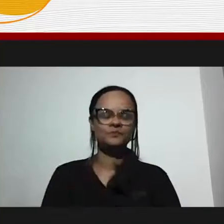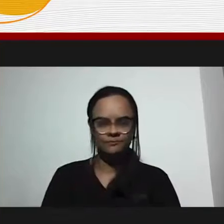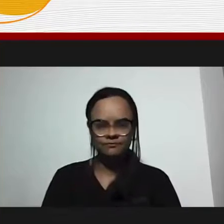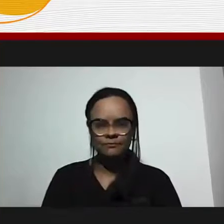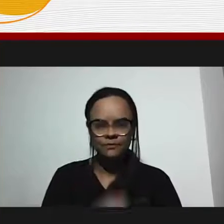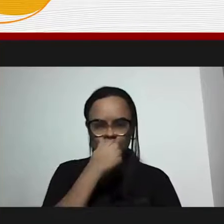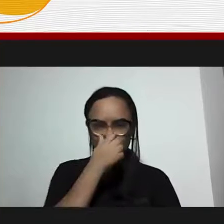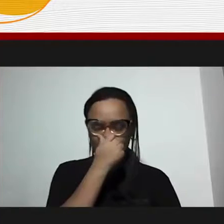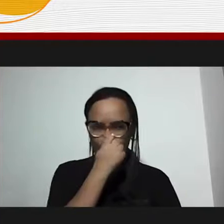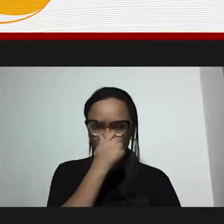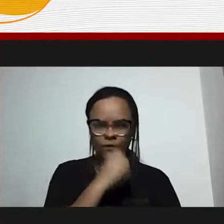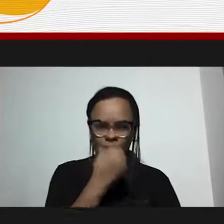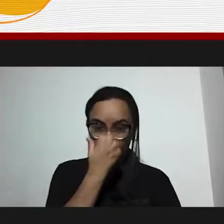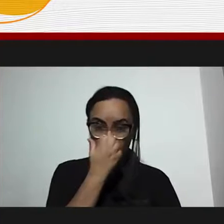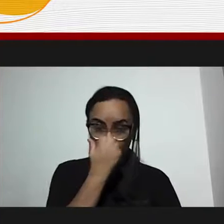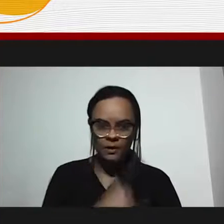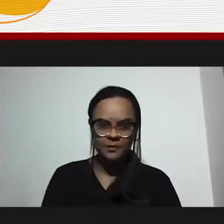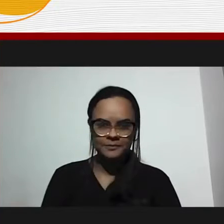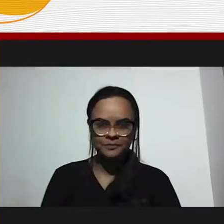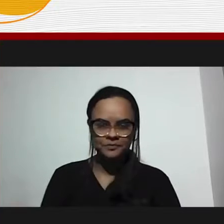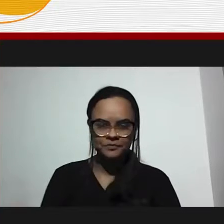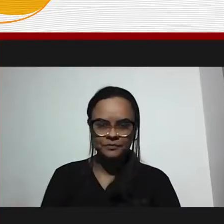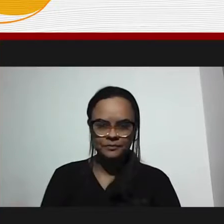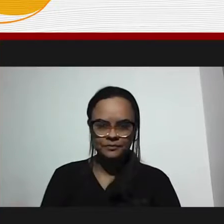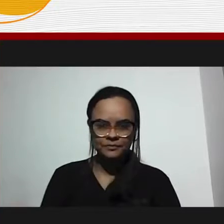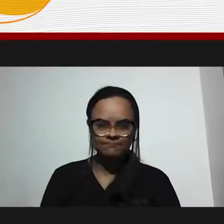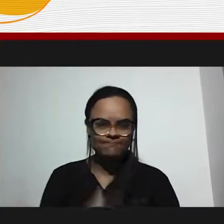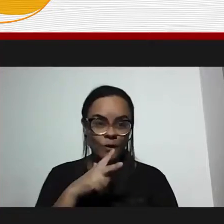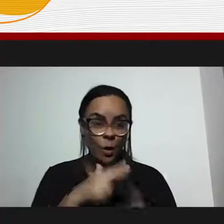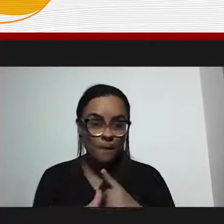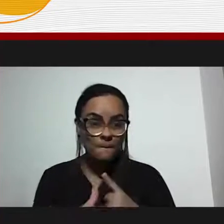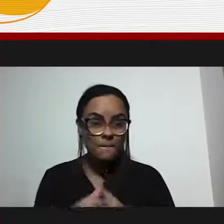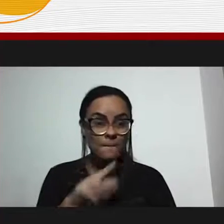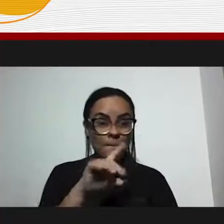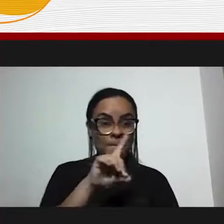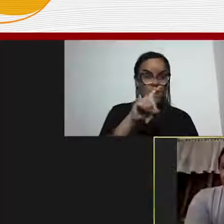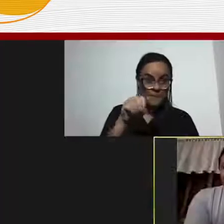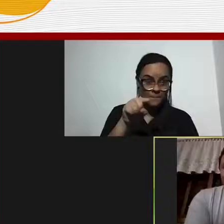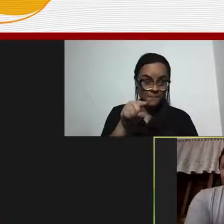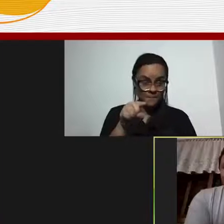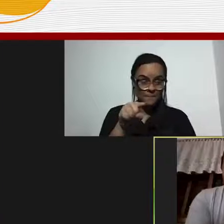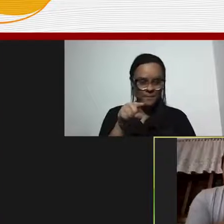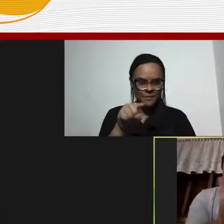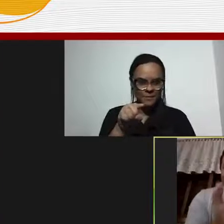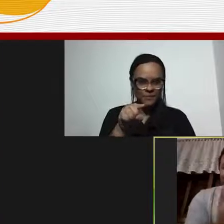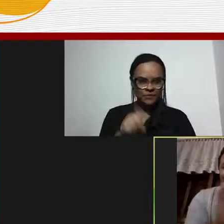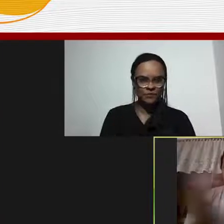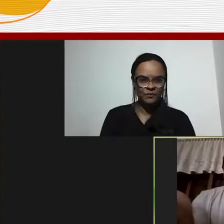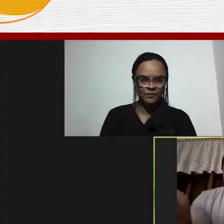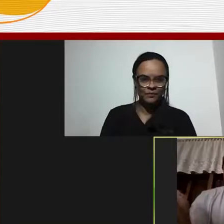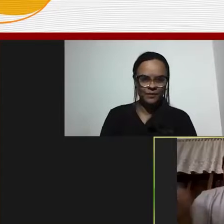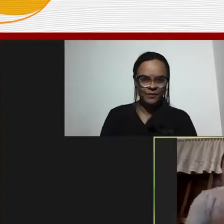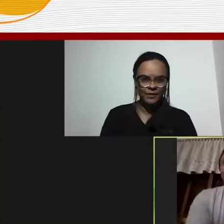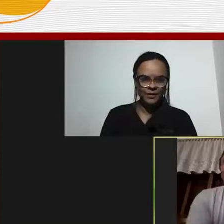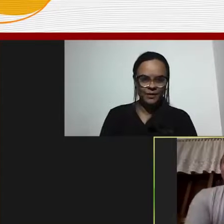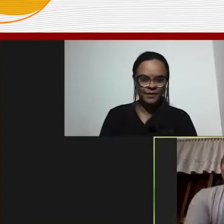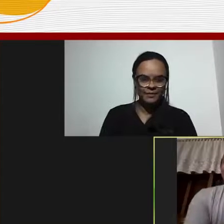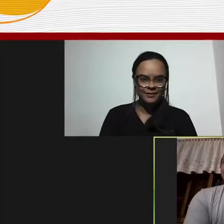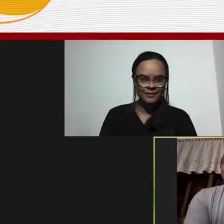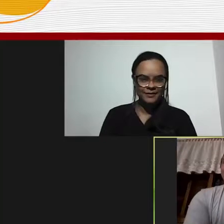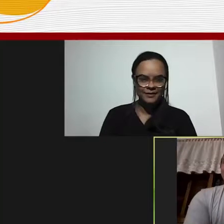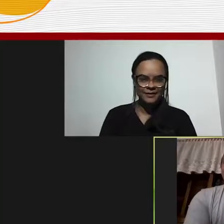Pedrão, e me intrometendo, né, na sua fala, você está chegando para o final, é engraçado que você fala,